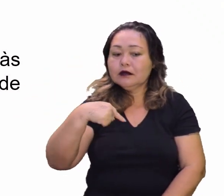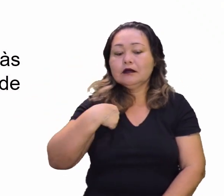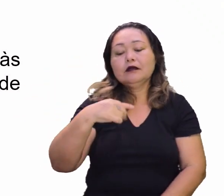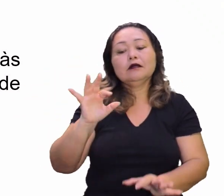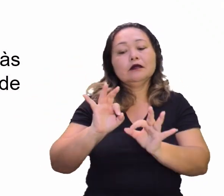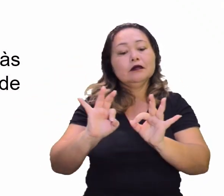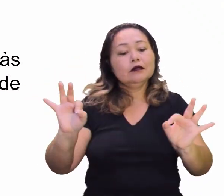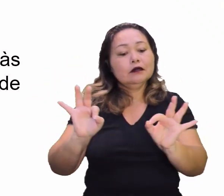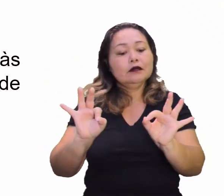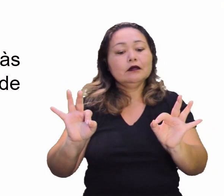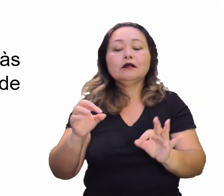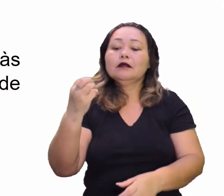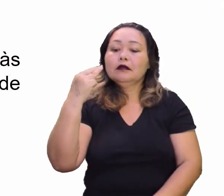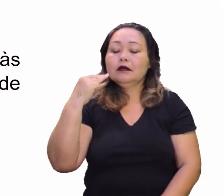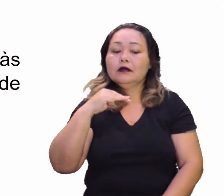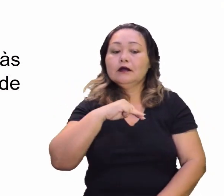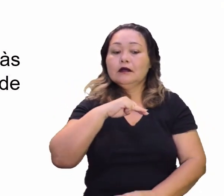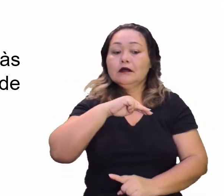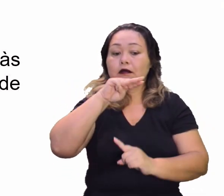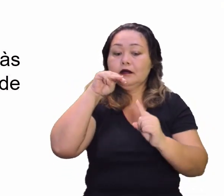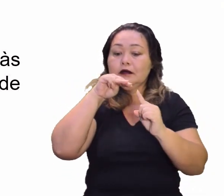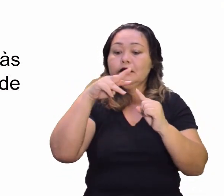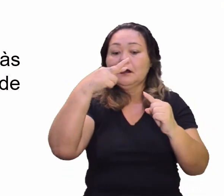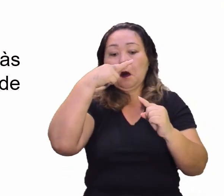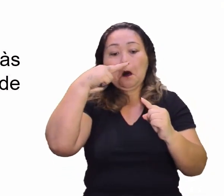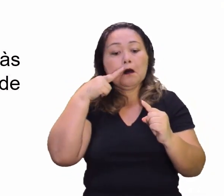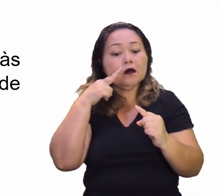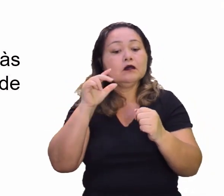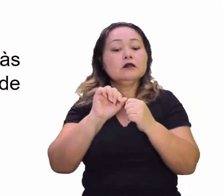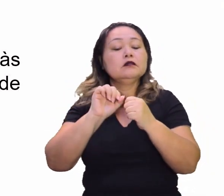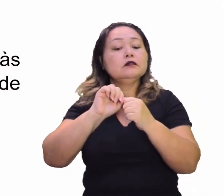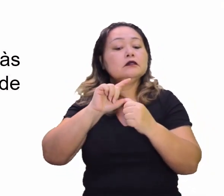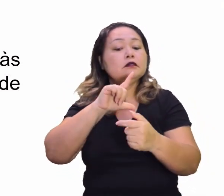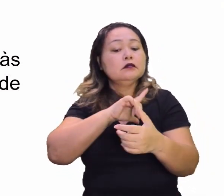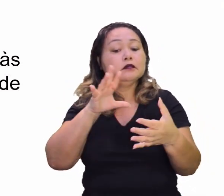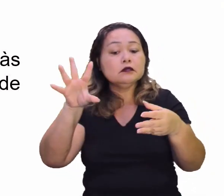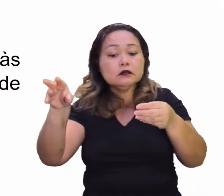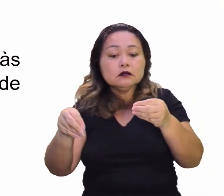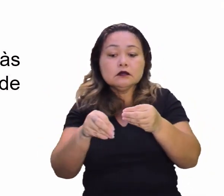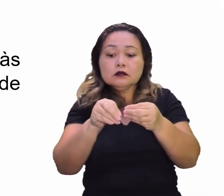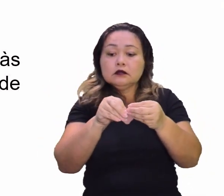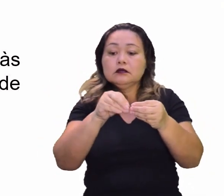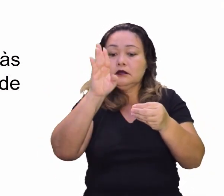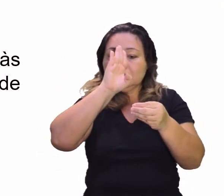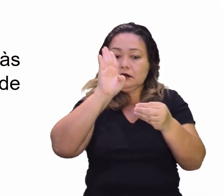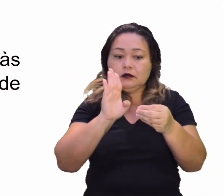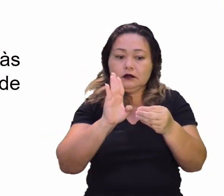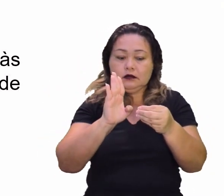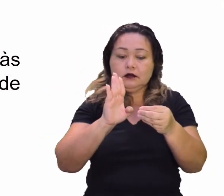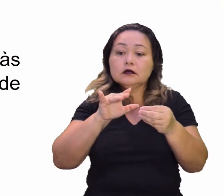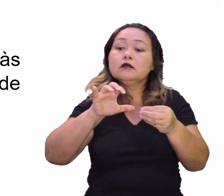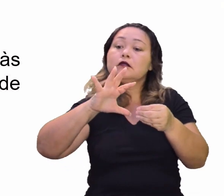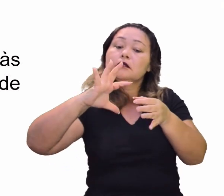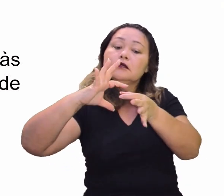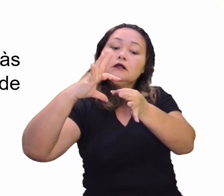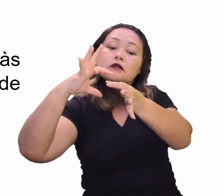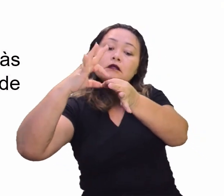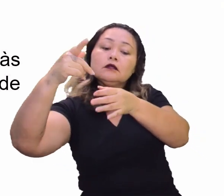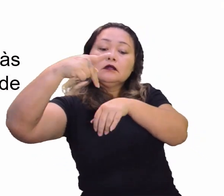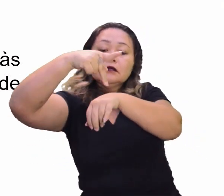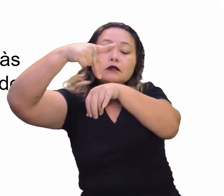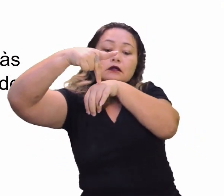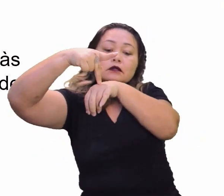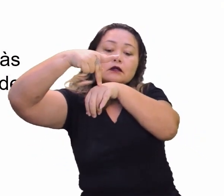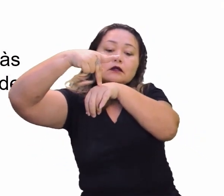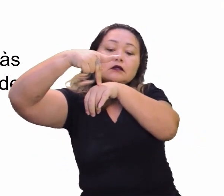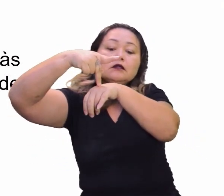É correto afirmar que, alternativa A missão Rondon integrou o oeste brasileiro às outras